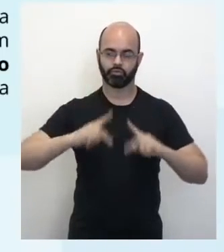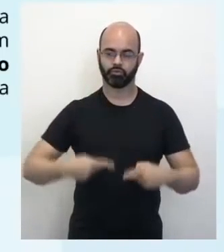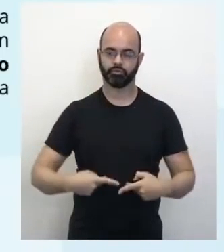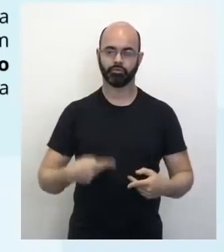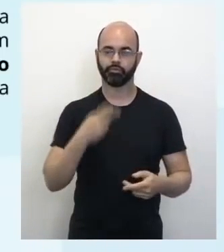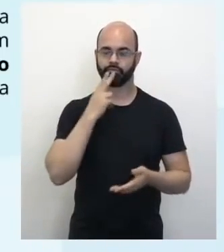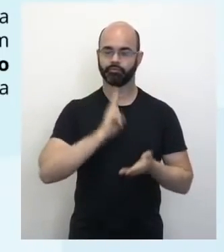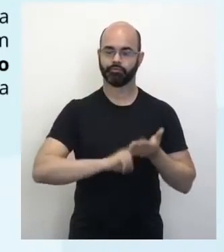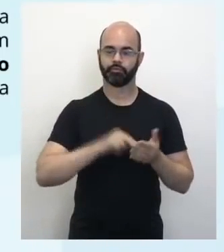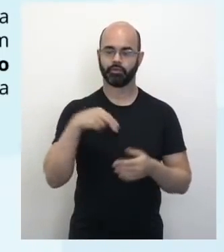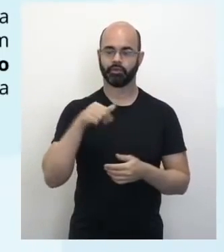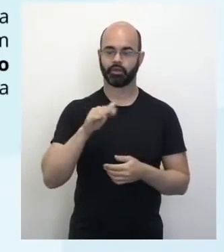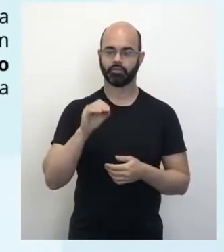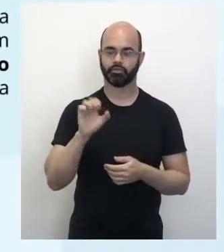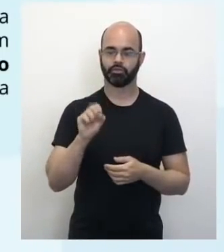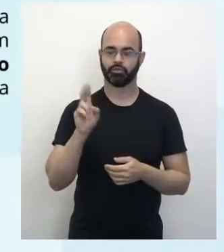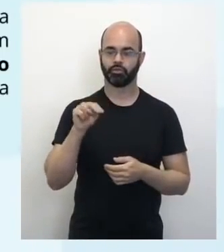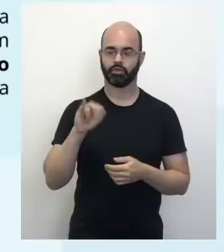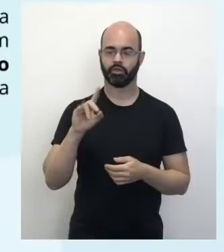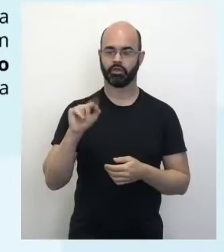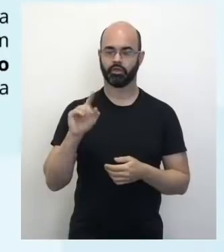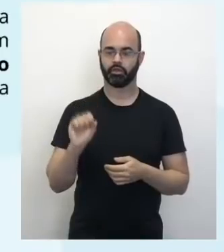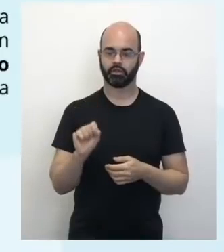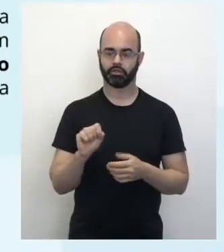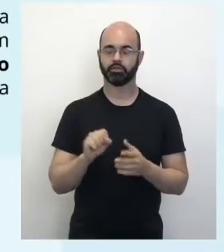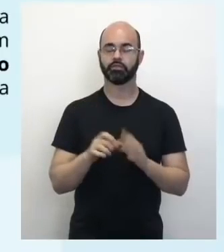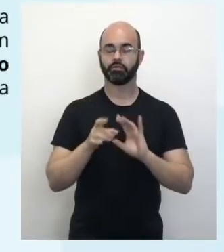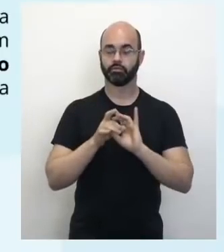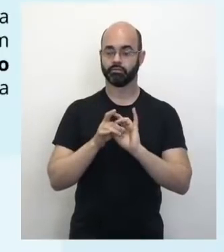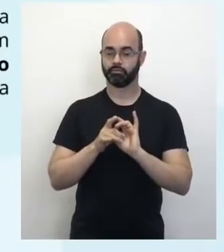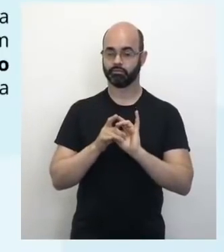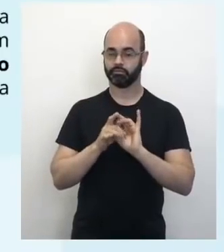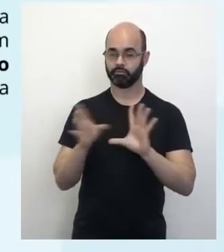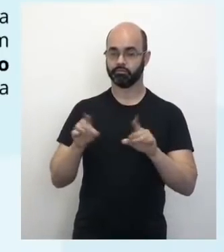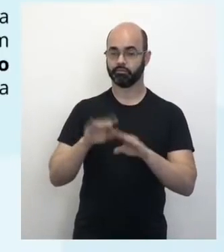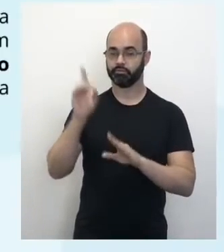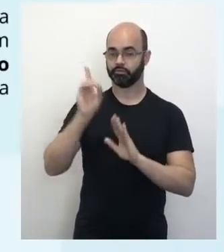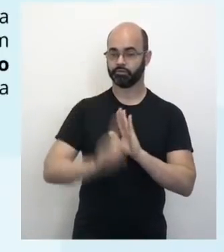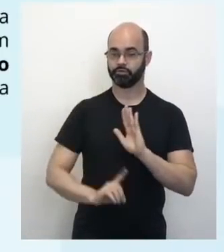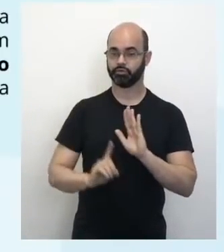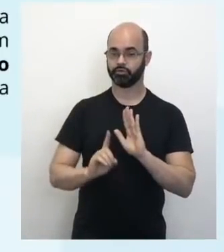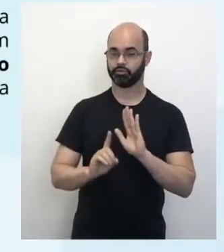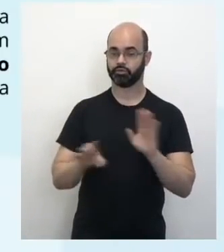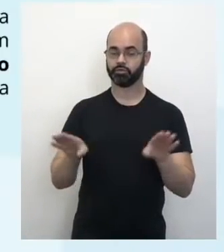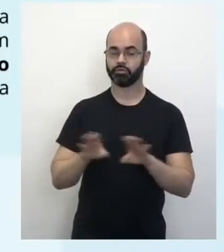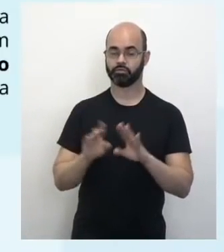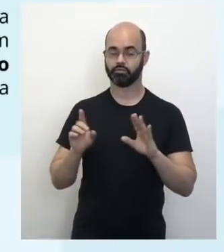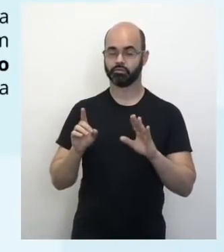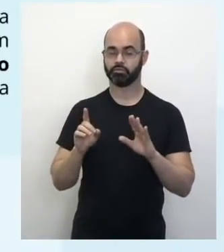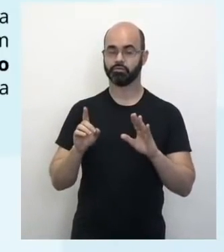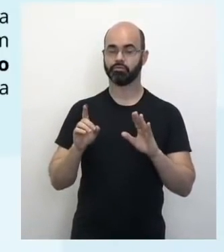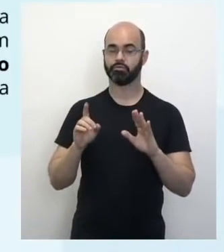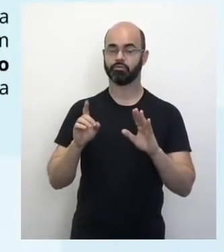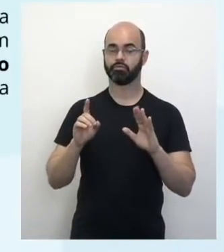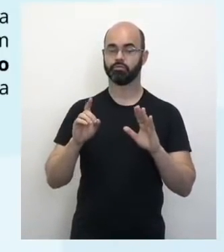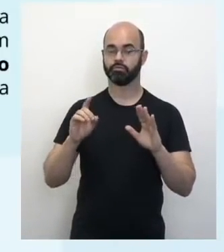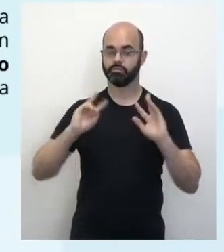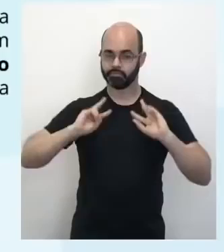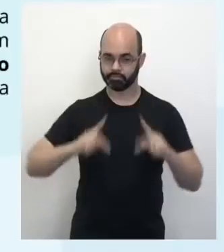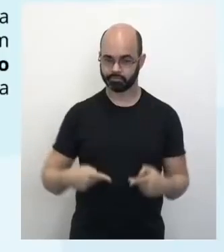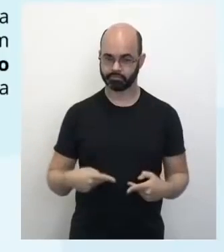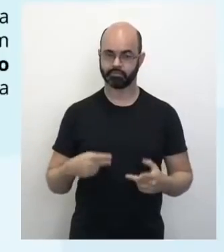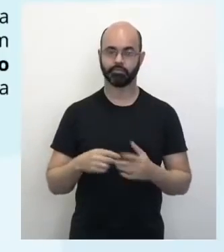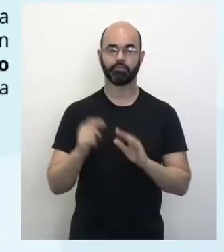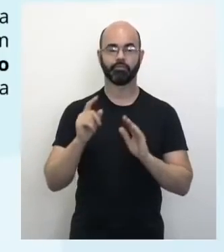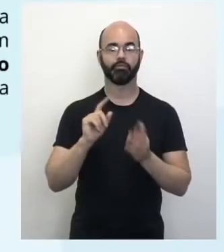das Nações Unidas, a Declaração Universal dos Direitos Humanos e o Direito Internacional dos Direitos Humanos. No